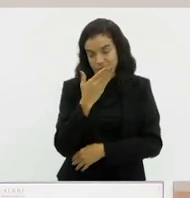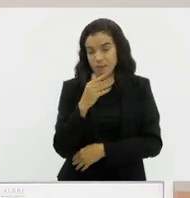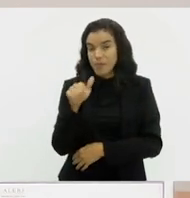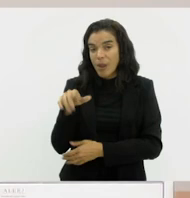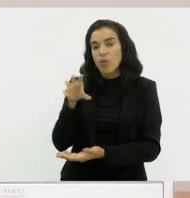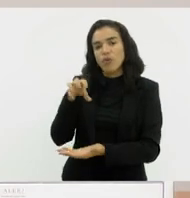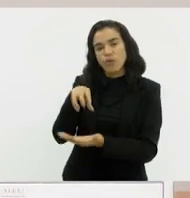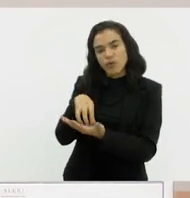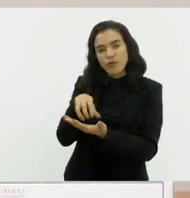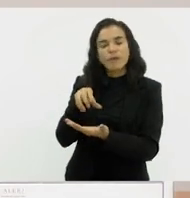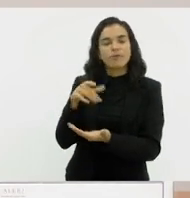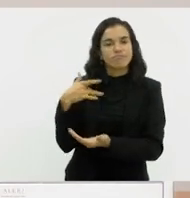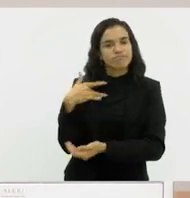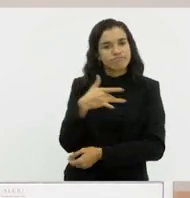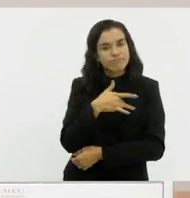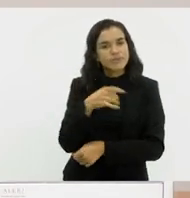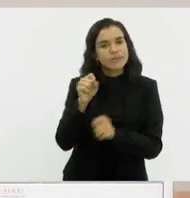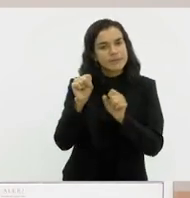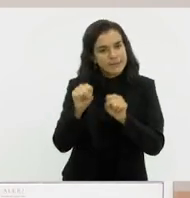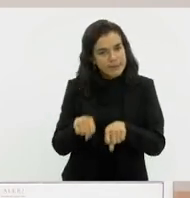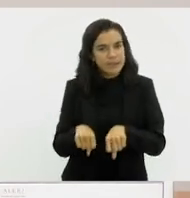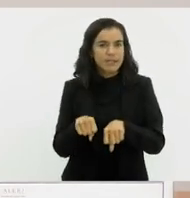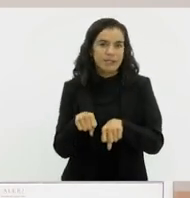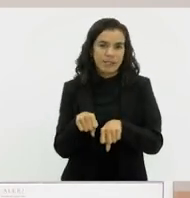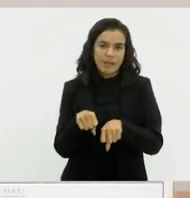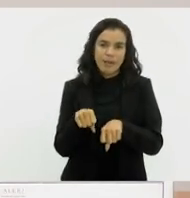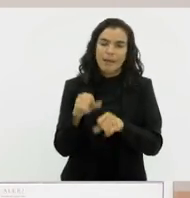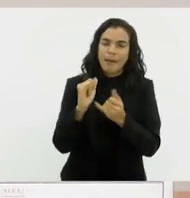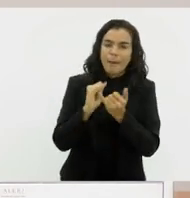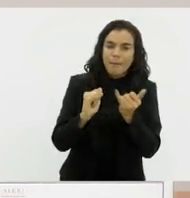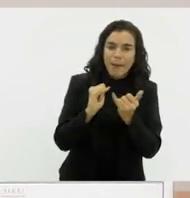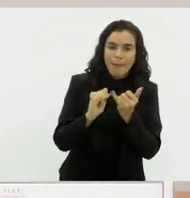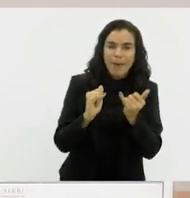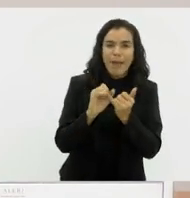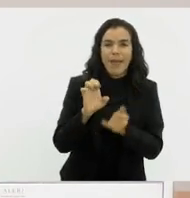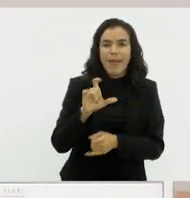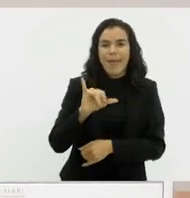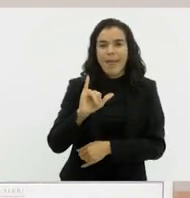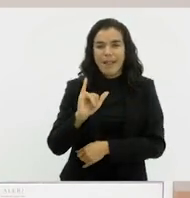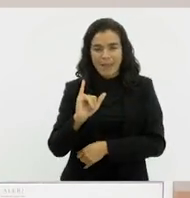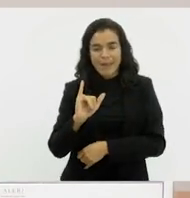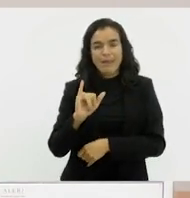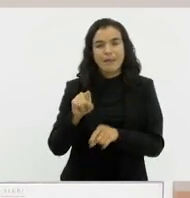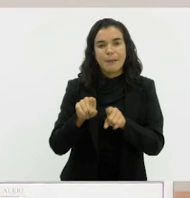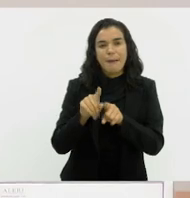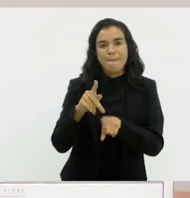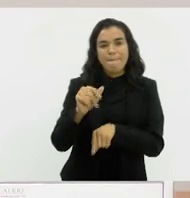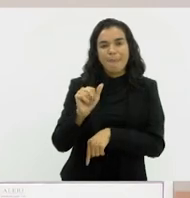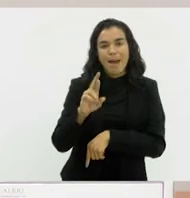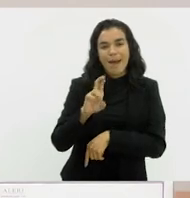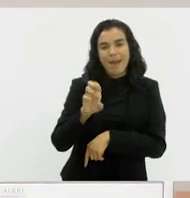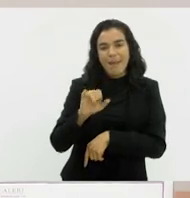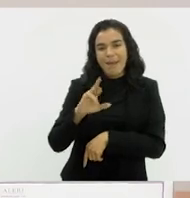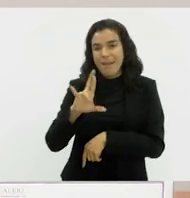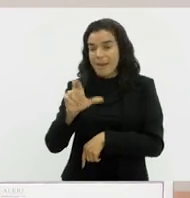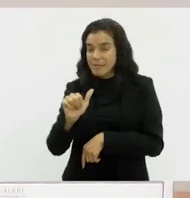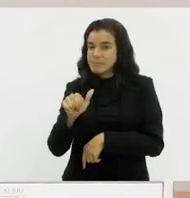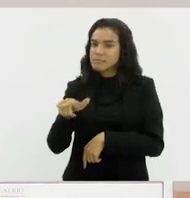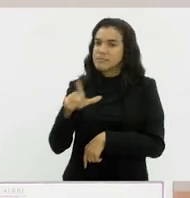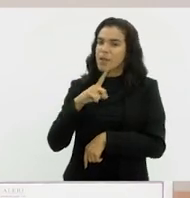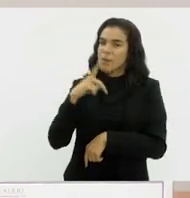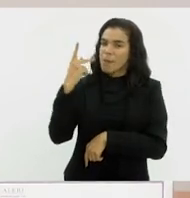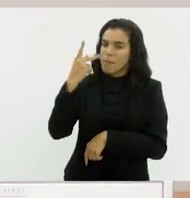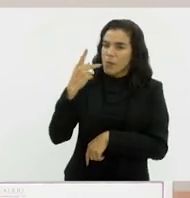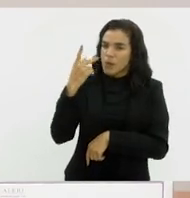em meio aberto, né, que praticam coisas muito semelhantes, como ariparreiras, né? Então, a gente conhece, a gente sabe que há uma política